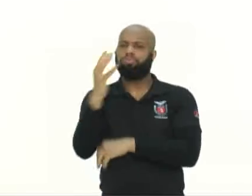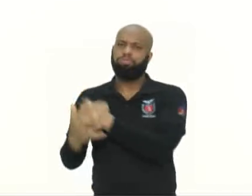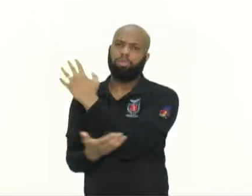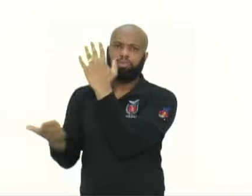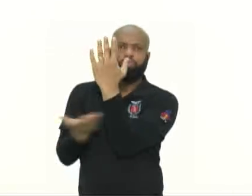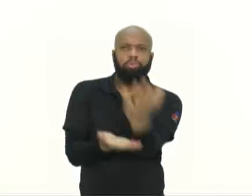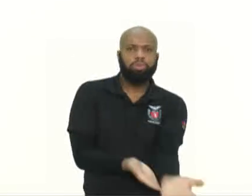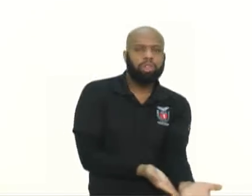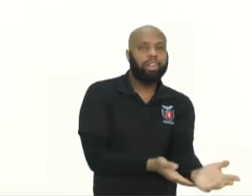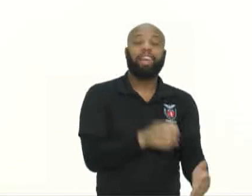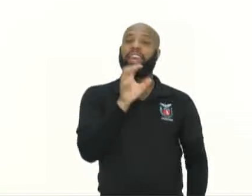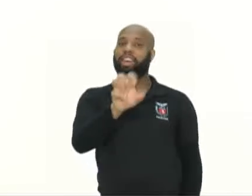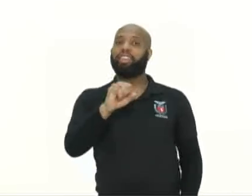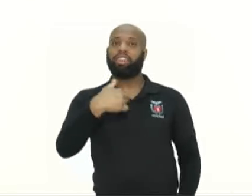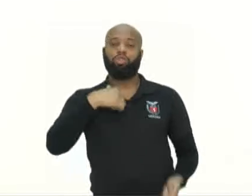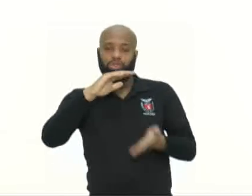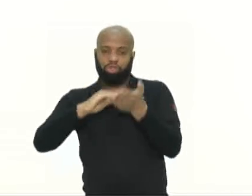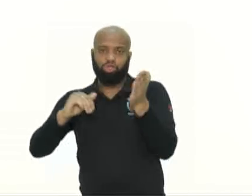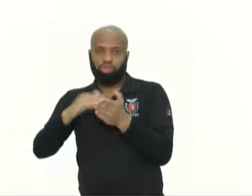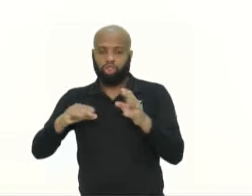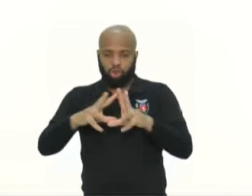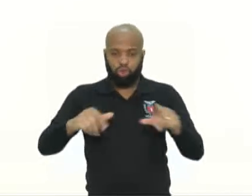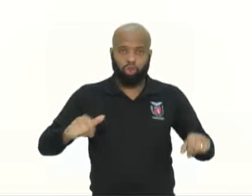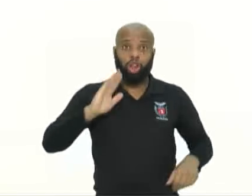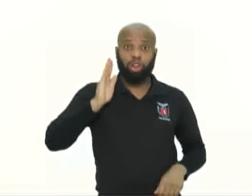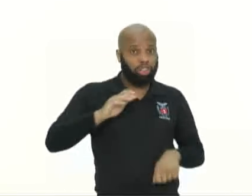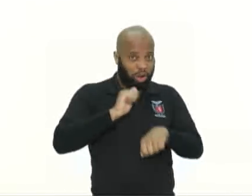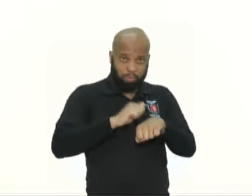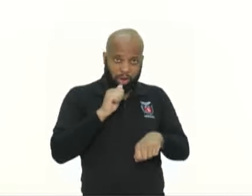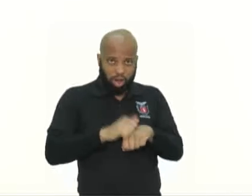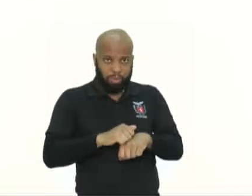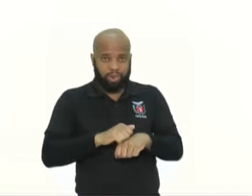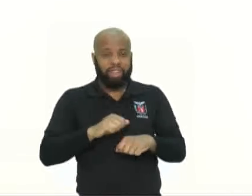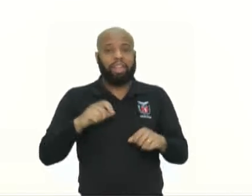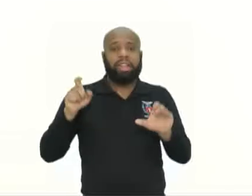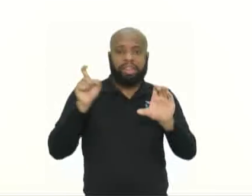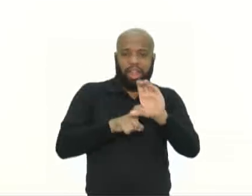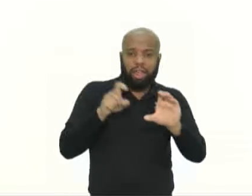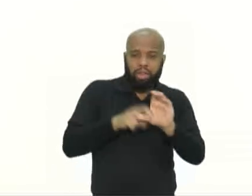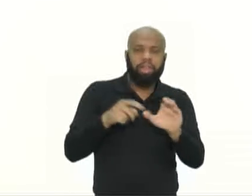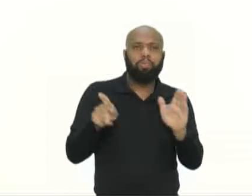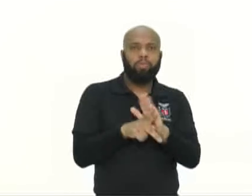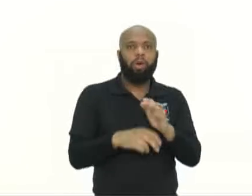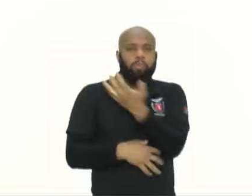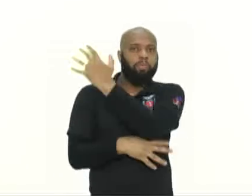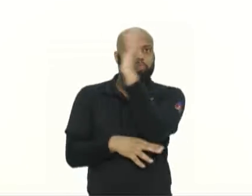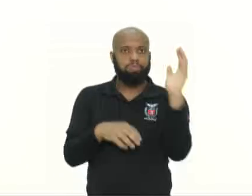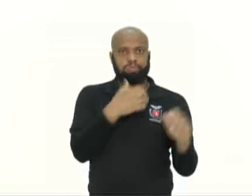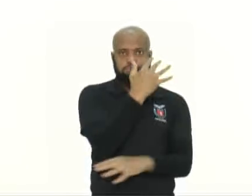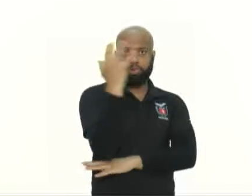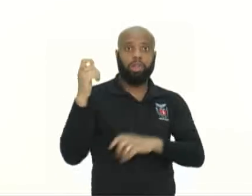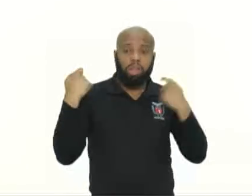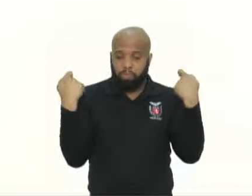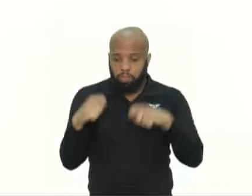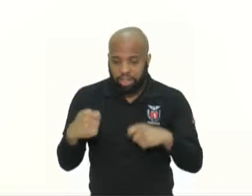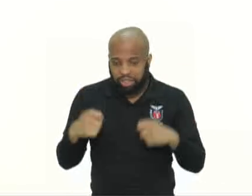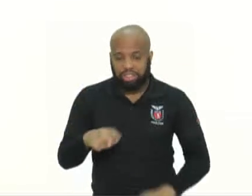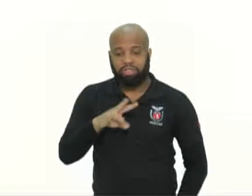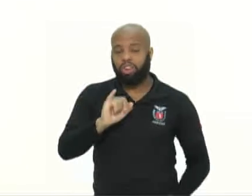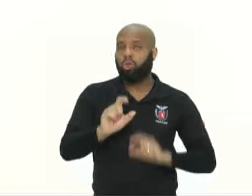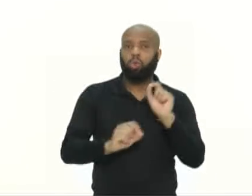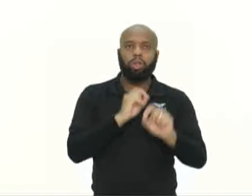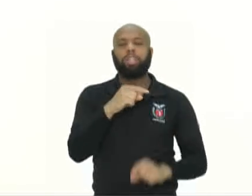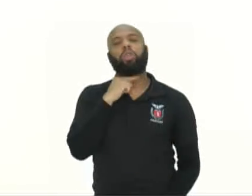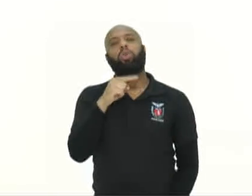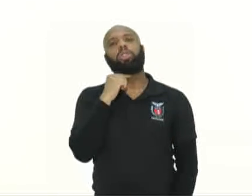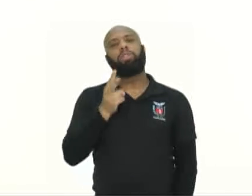isso. Se eu retiro um solo que é pobre de nutrientes e que depende da presença da floresta, ele não vai